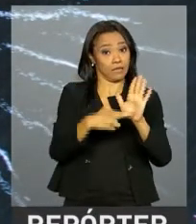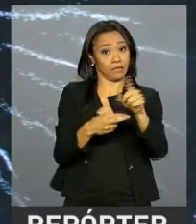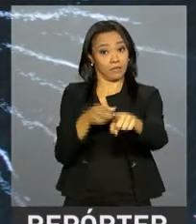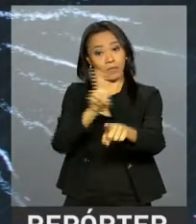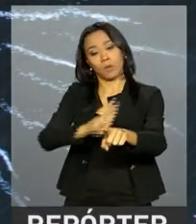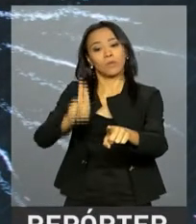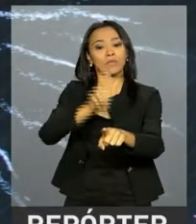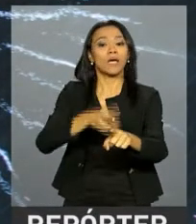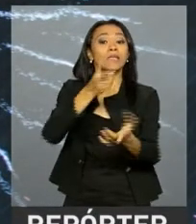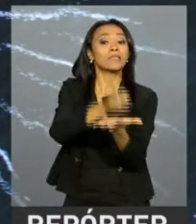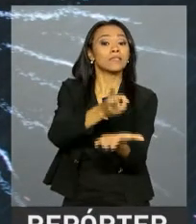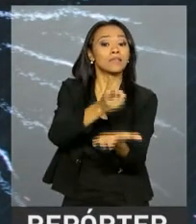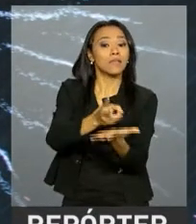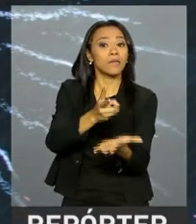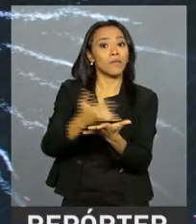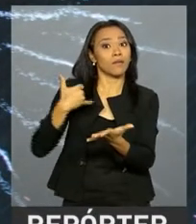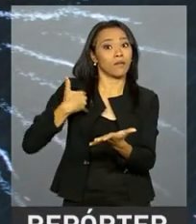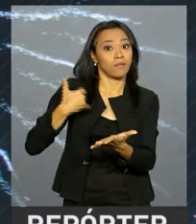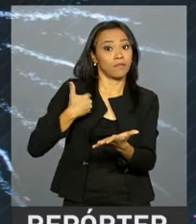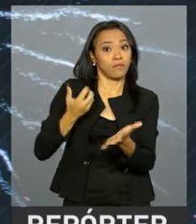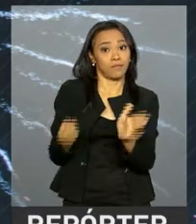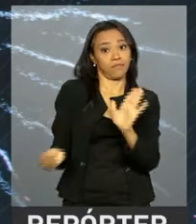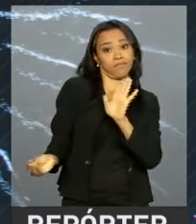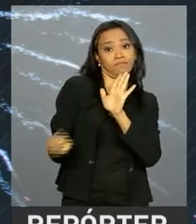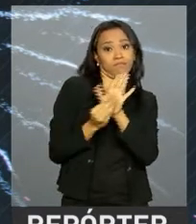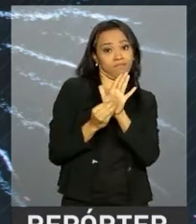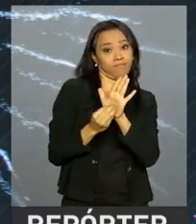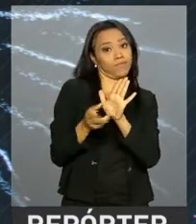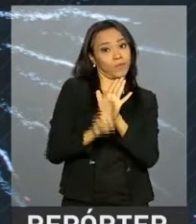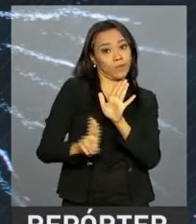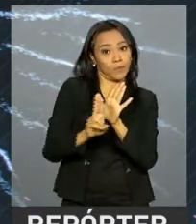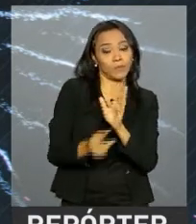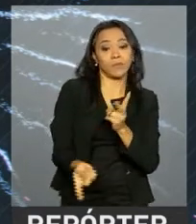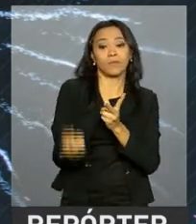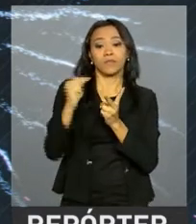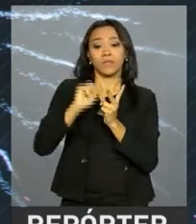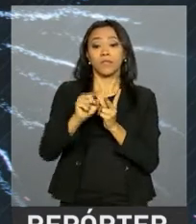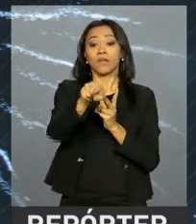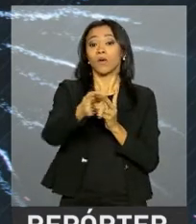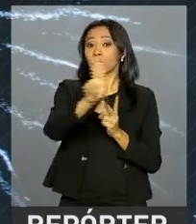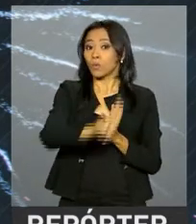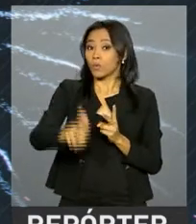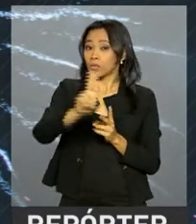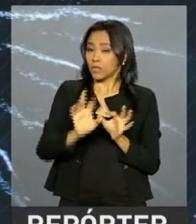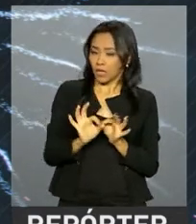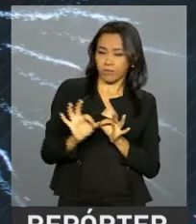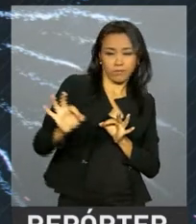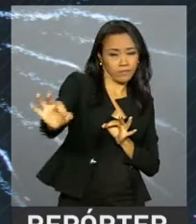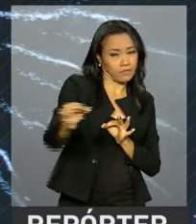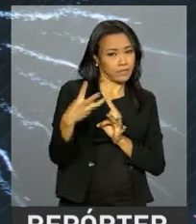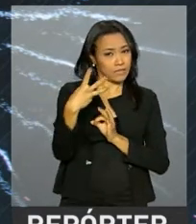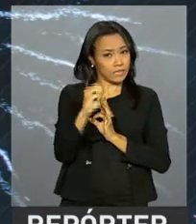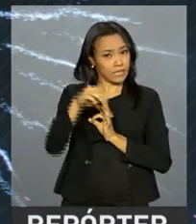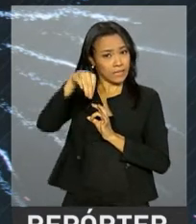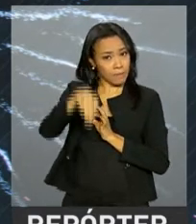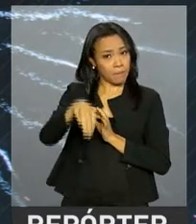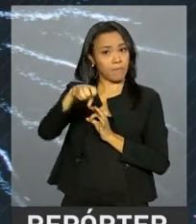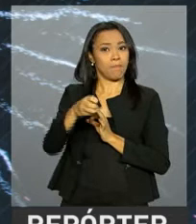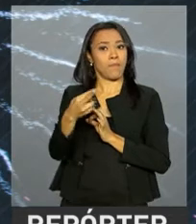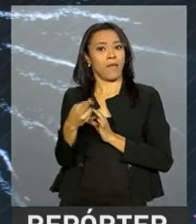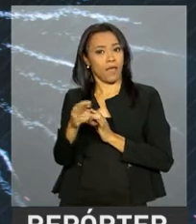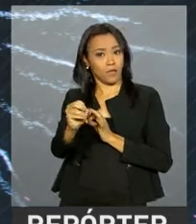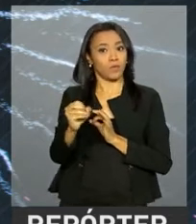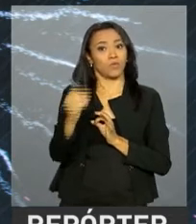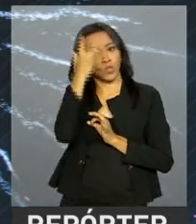sempre respeitar a faixa etária indicada no rótulo do produto devem ser usados a uma distância mínima de 30 metros de outras